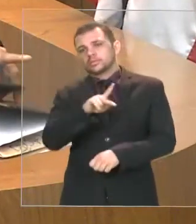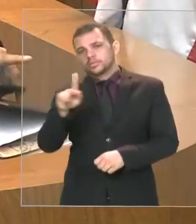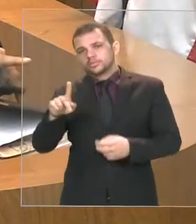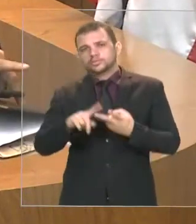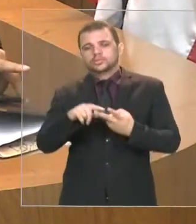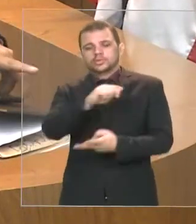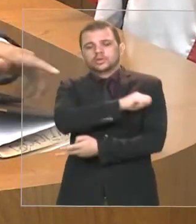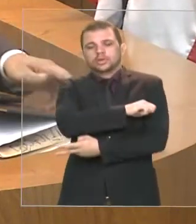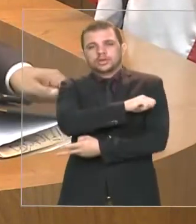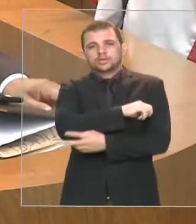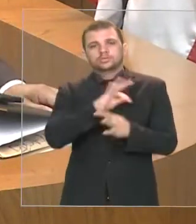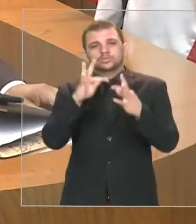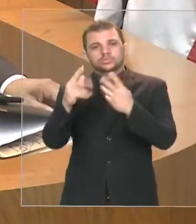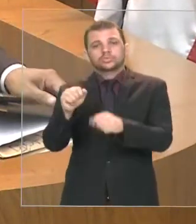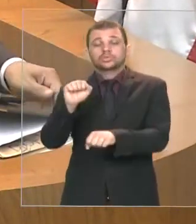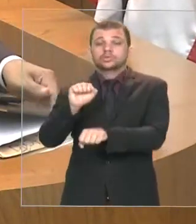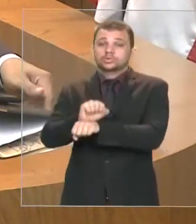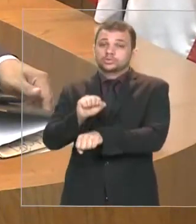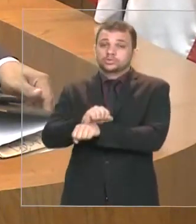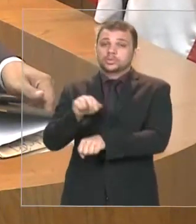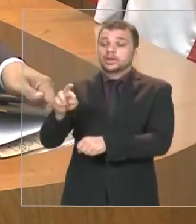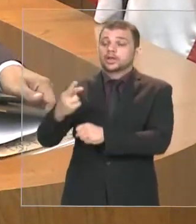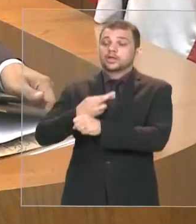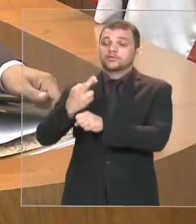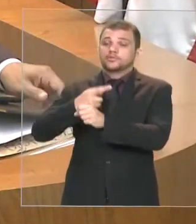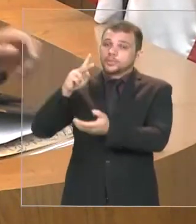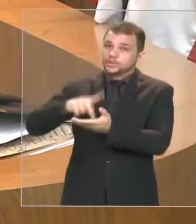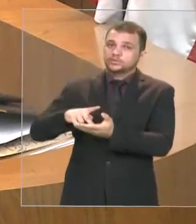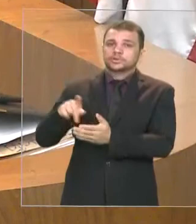a reforma de verdade da escola Ribamar Torres